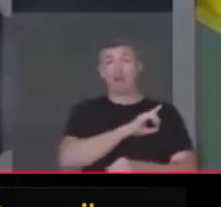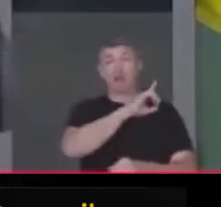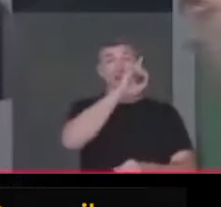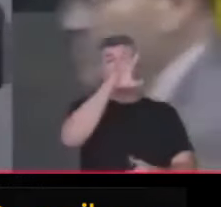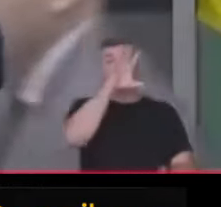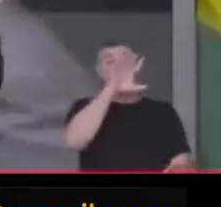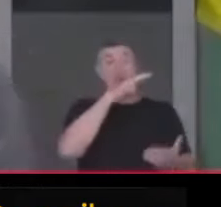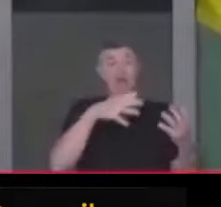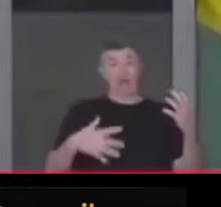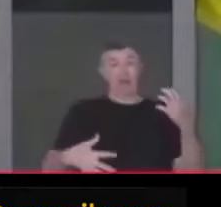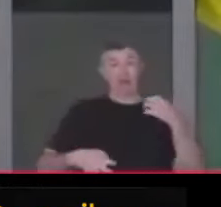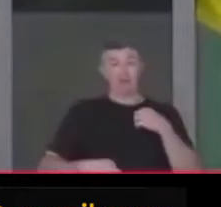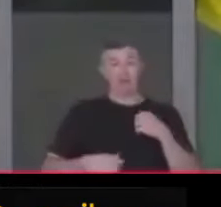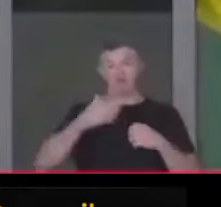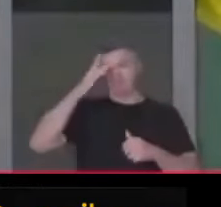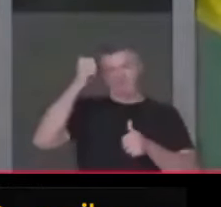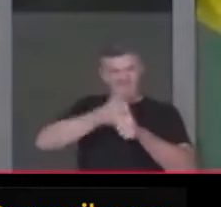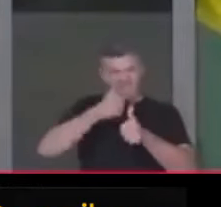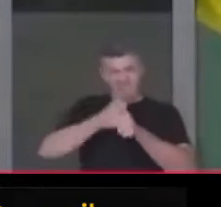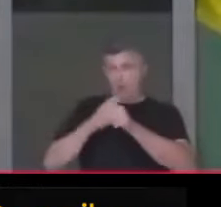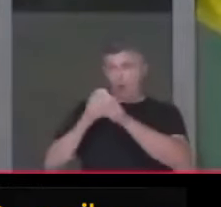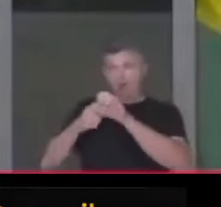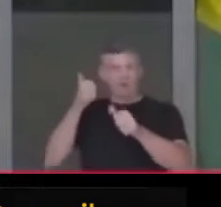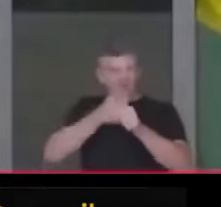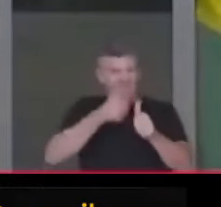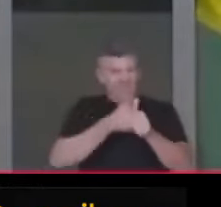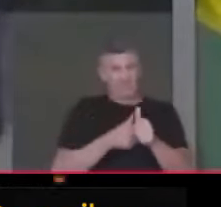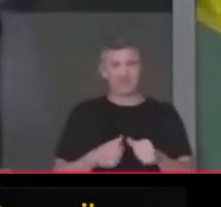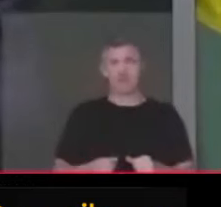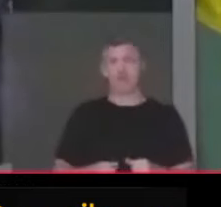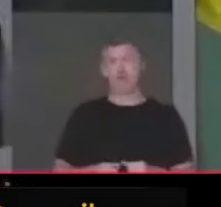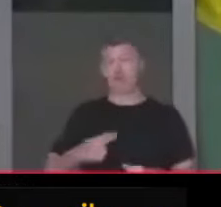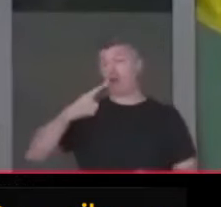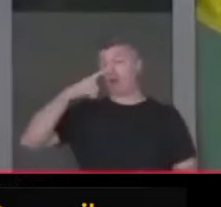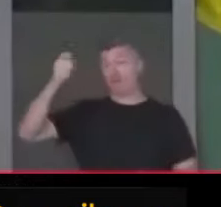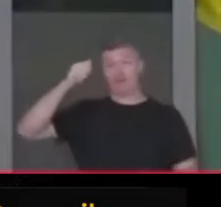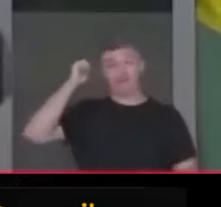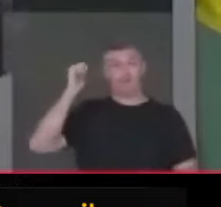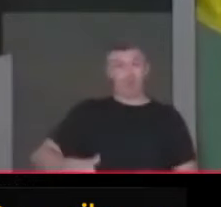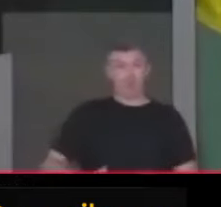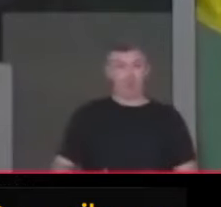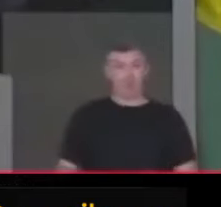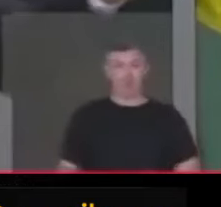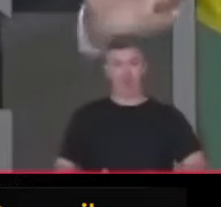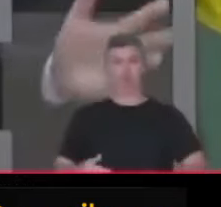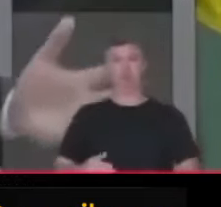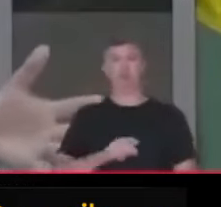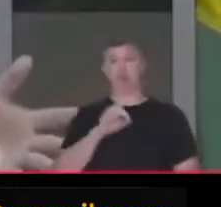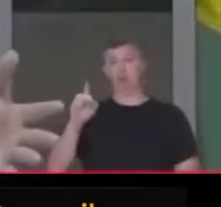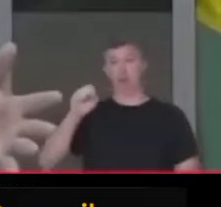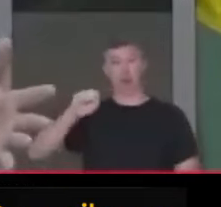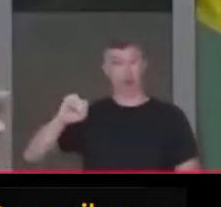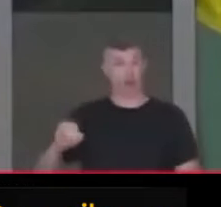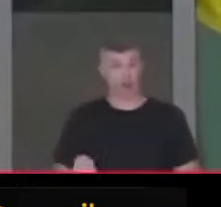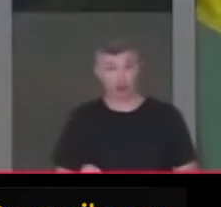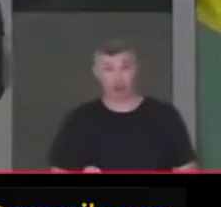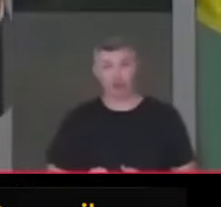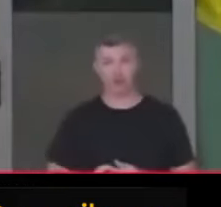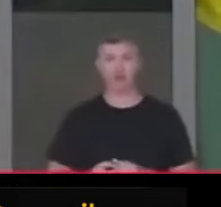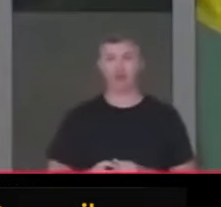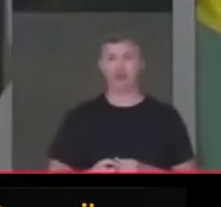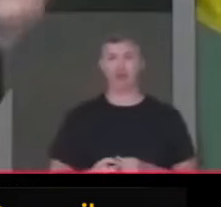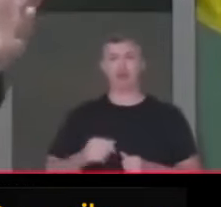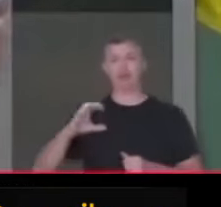posse, foi perseguido pelos comunistas e pelo sistema podre que aí está. Foi o 8 de janeiro, com